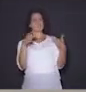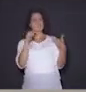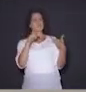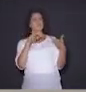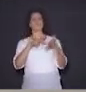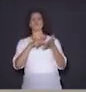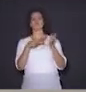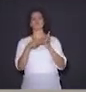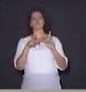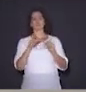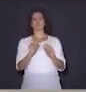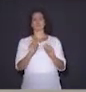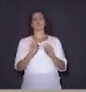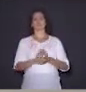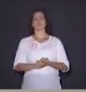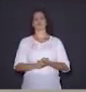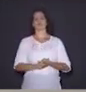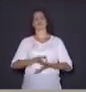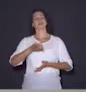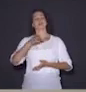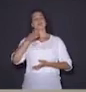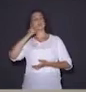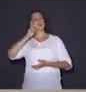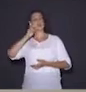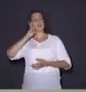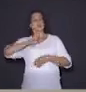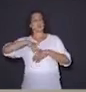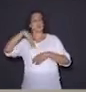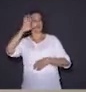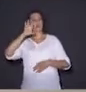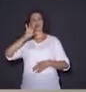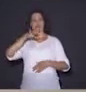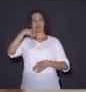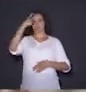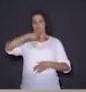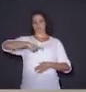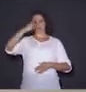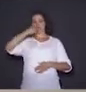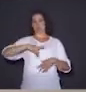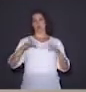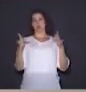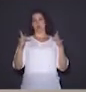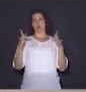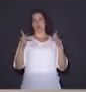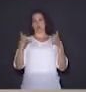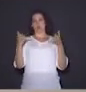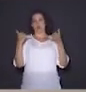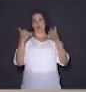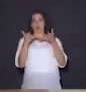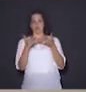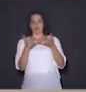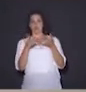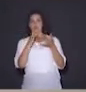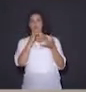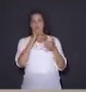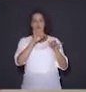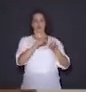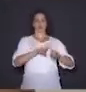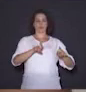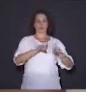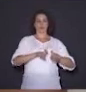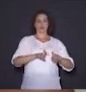é o fato de que cada vez mais não só seres humanos estarão conectados à internet por meio de aparelhos como o computador